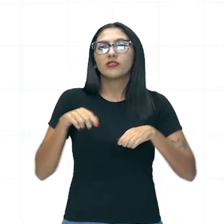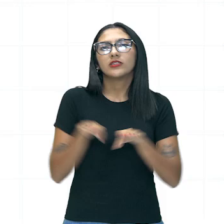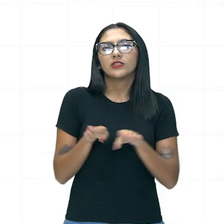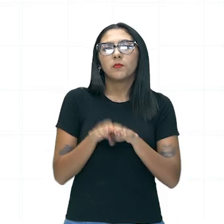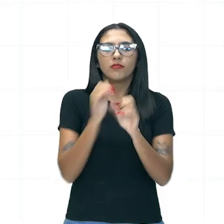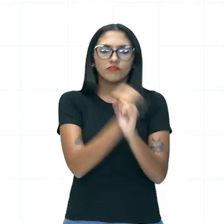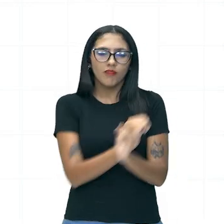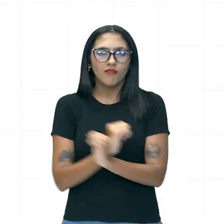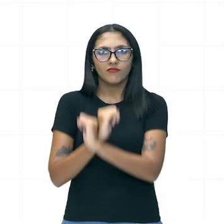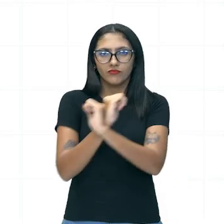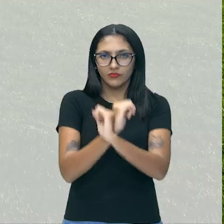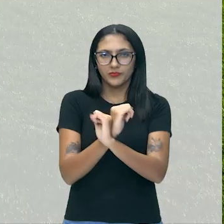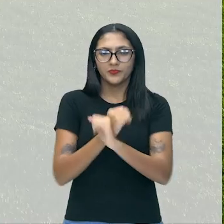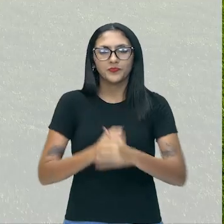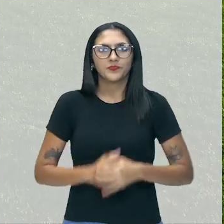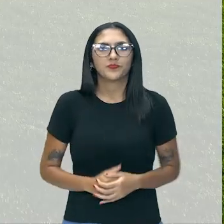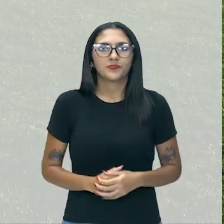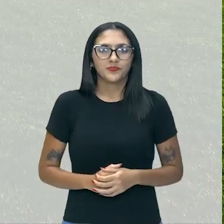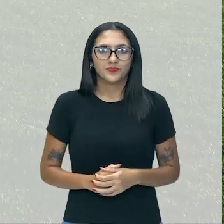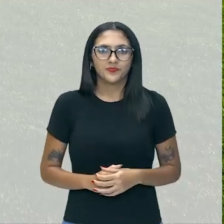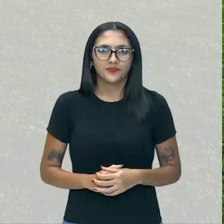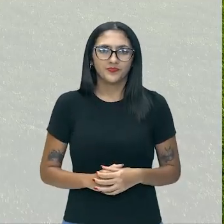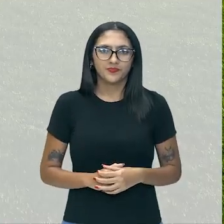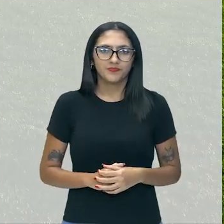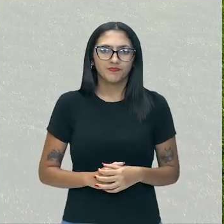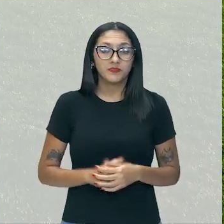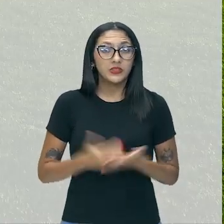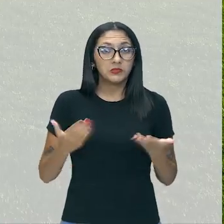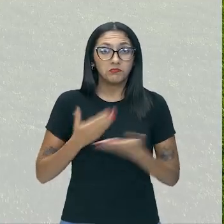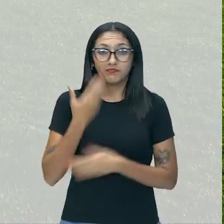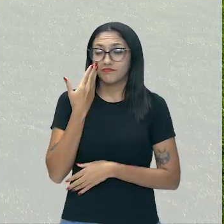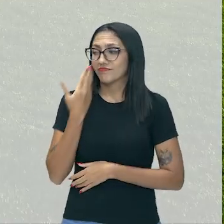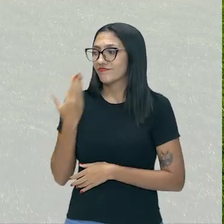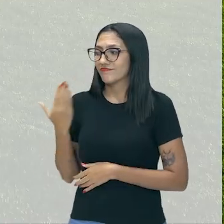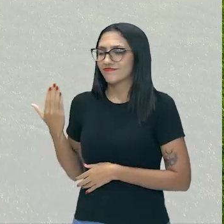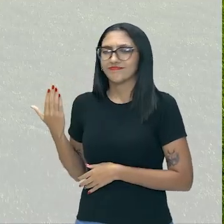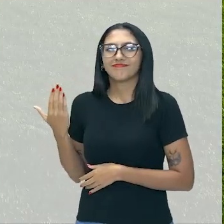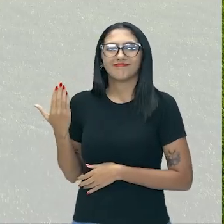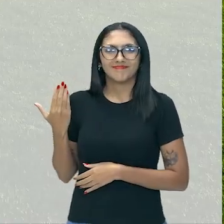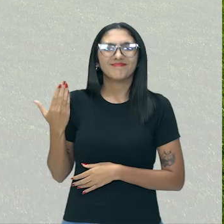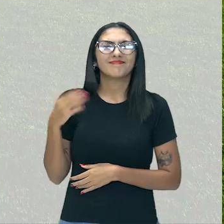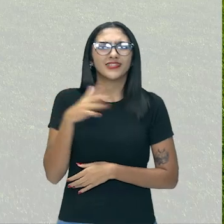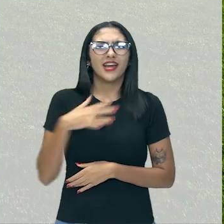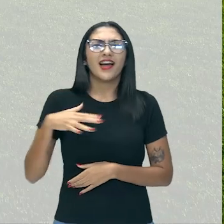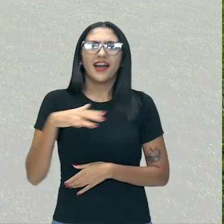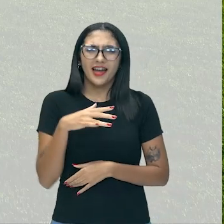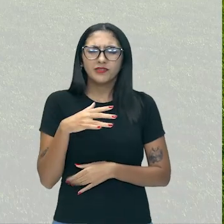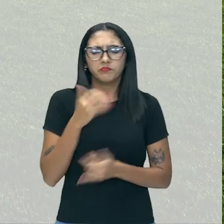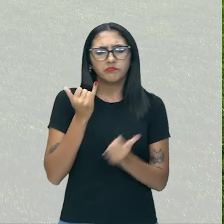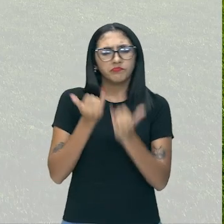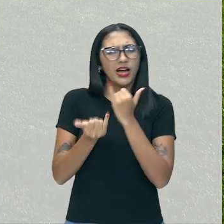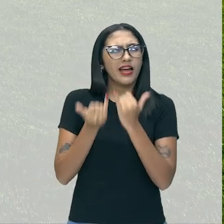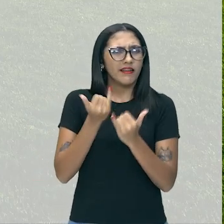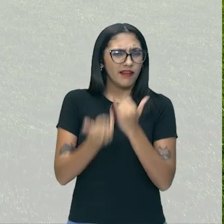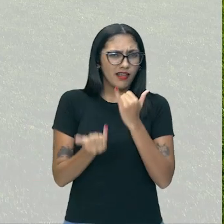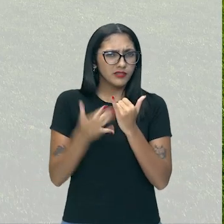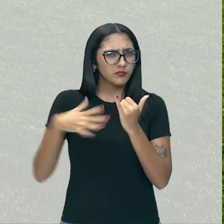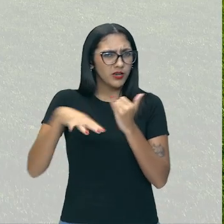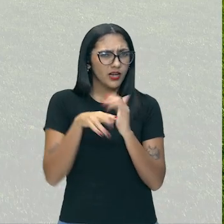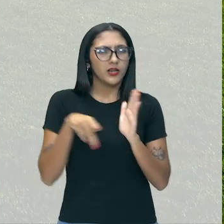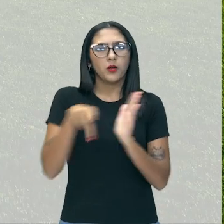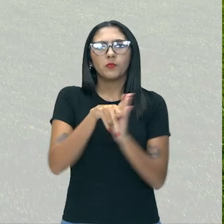modalidade. Muito bem. E agora, né, eu me encontro aqui nesse ambiente que parece um campo de